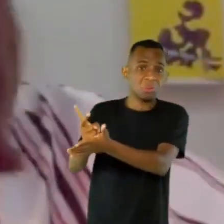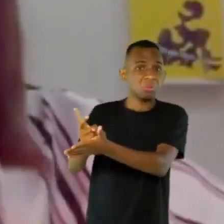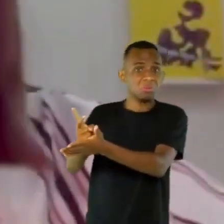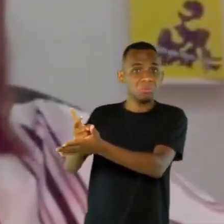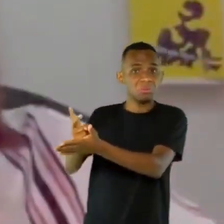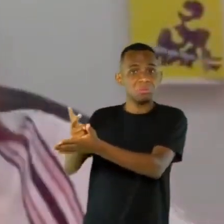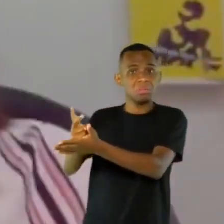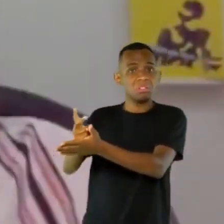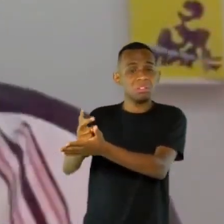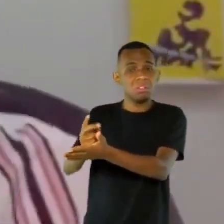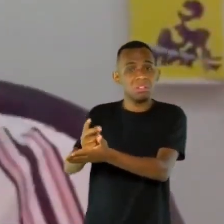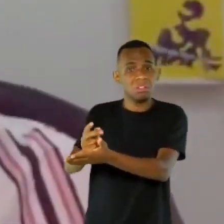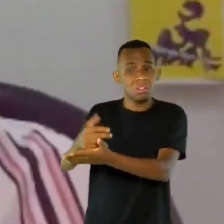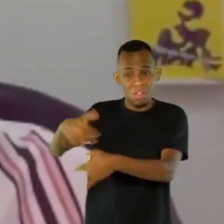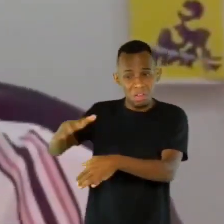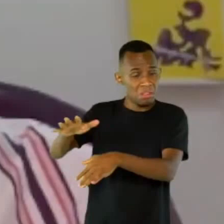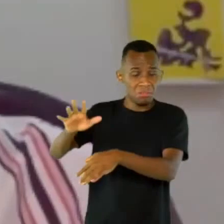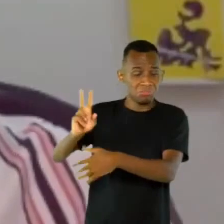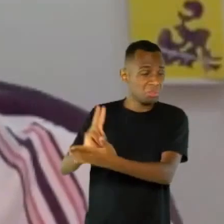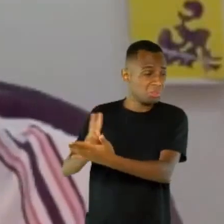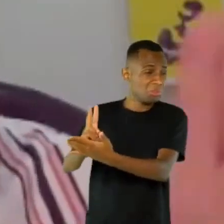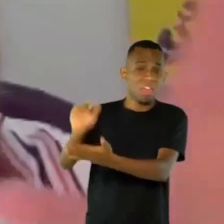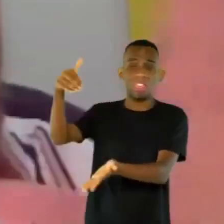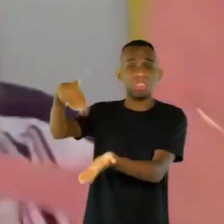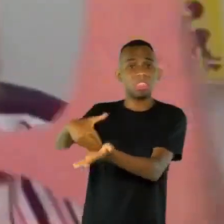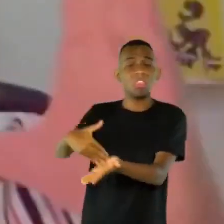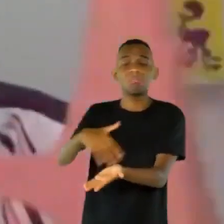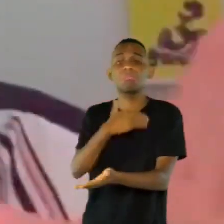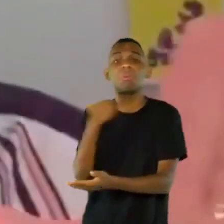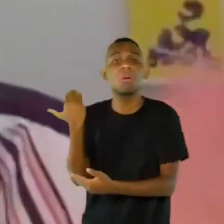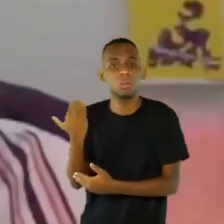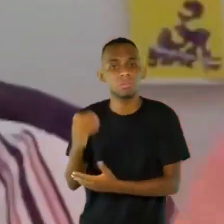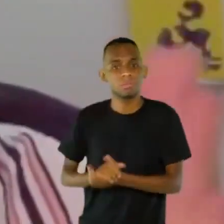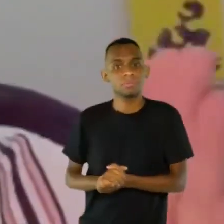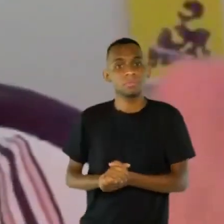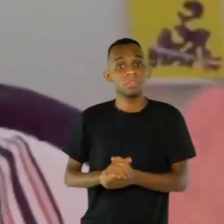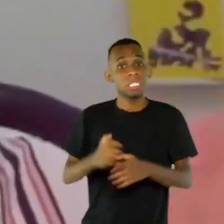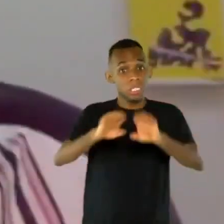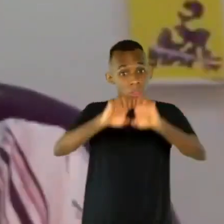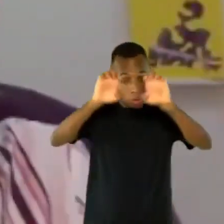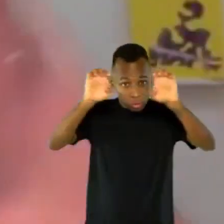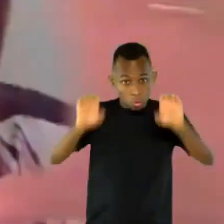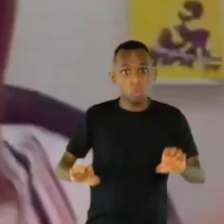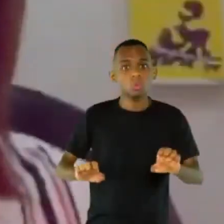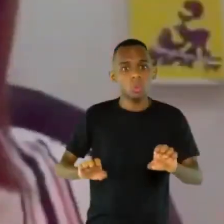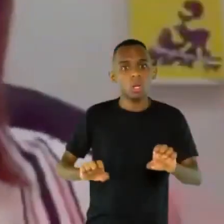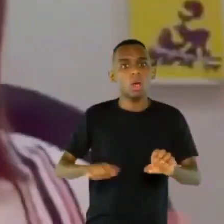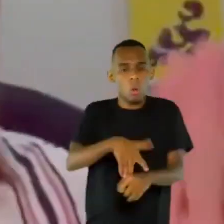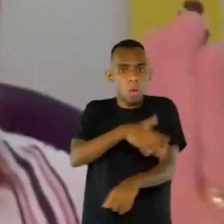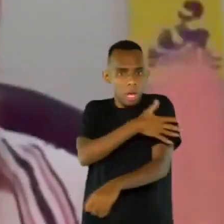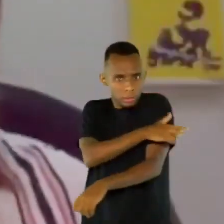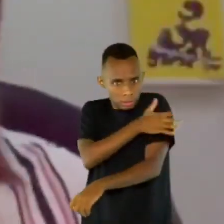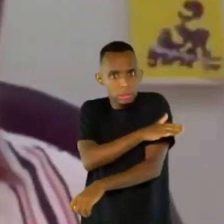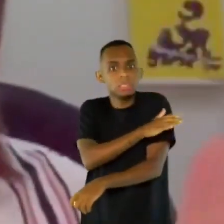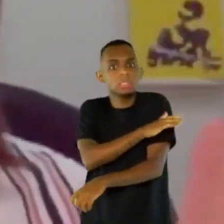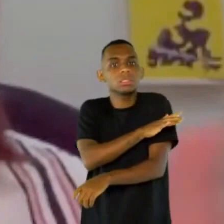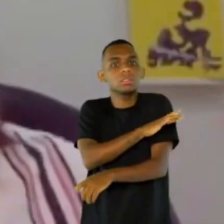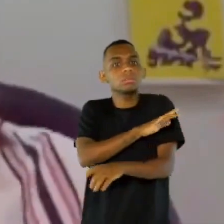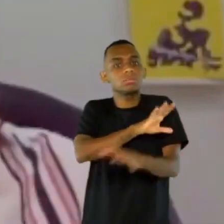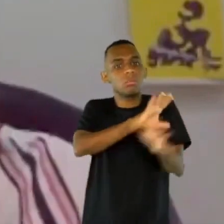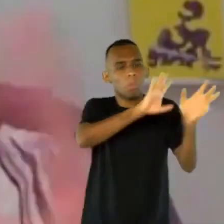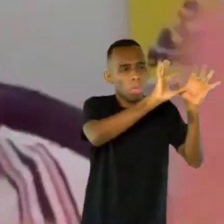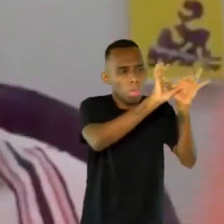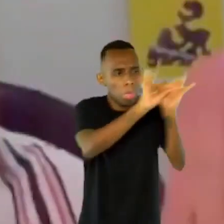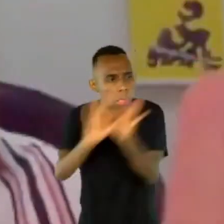são deixadas para morrer, né? Eu acho que a palavra estrutural para a gente entender essa situação de